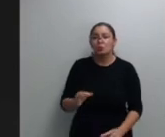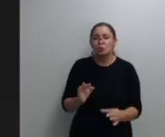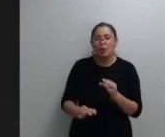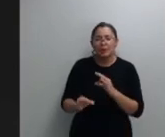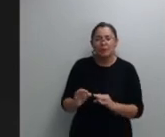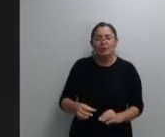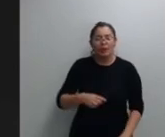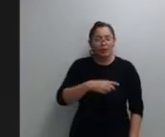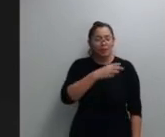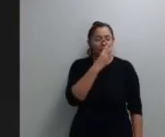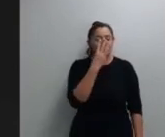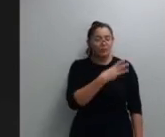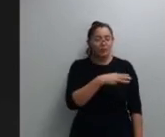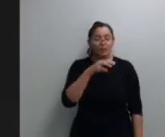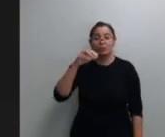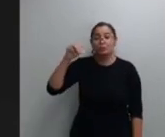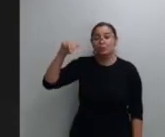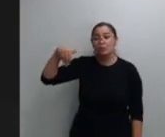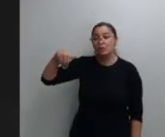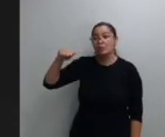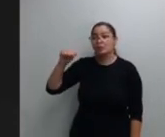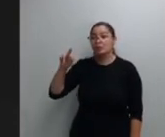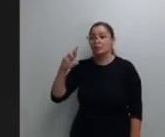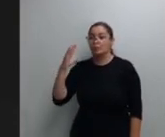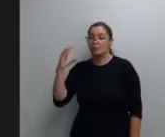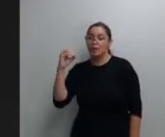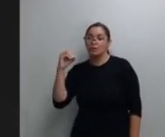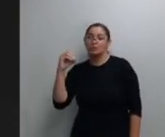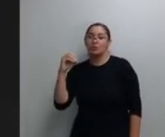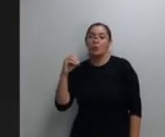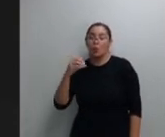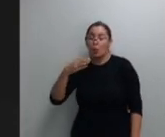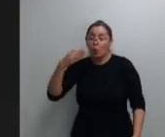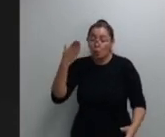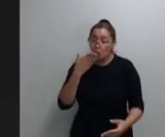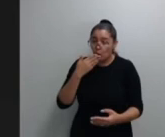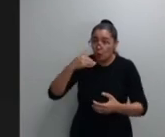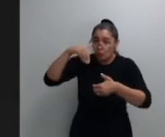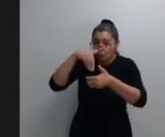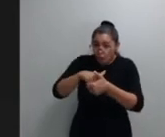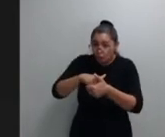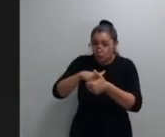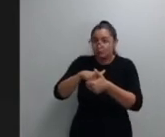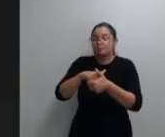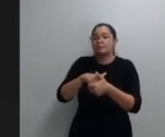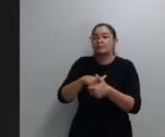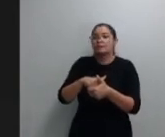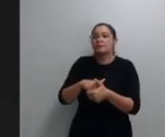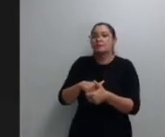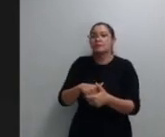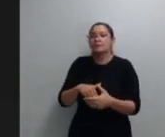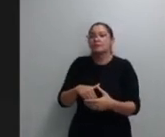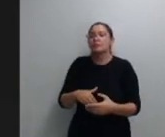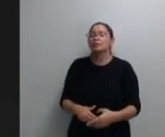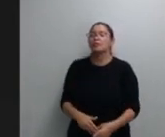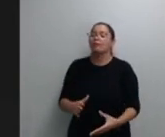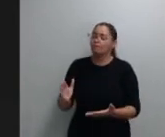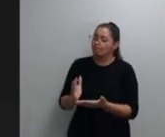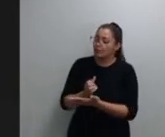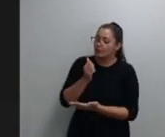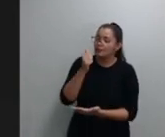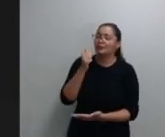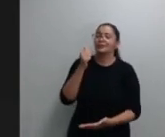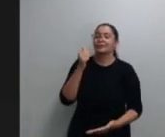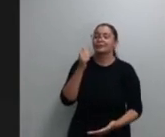de março de 2009 então no voto vista que acabou sendo voto vencedor neste recurso o